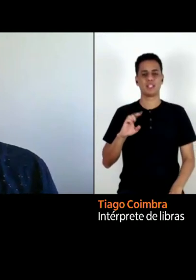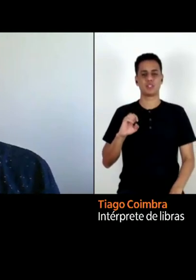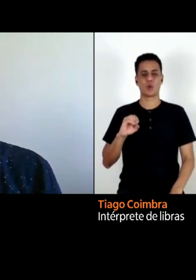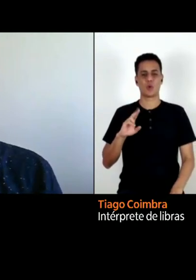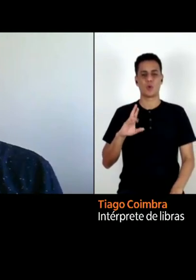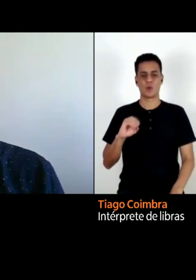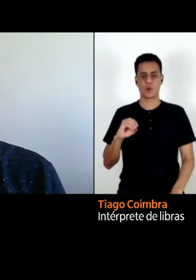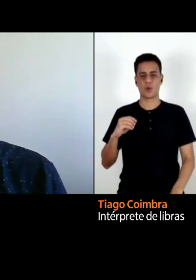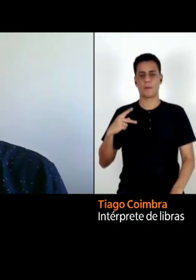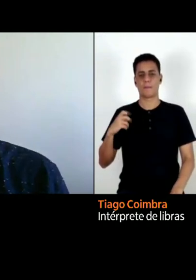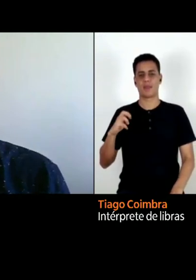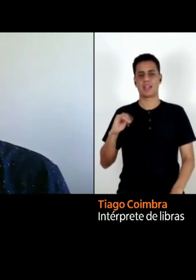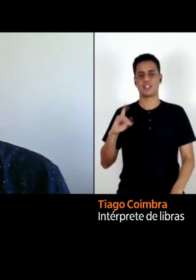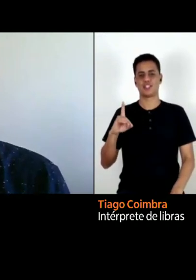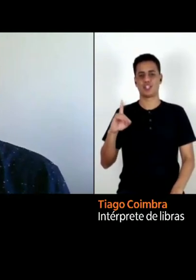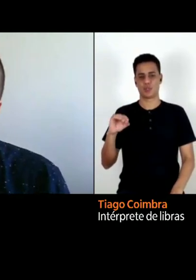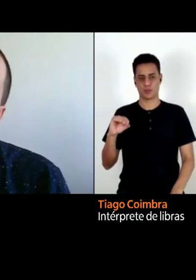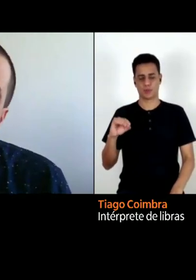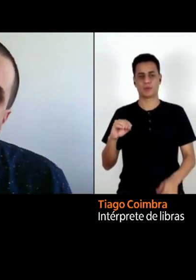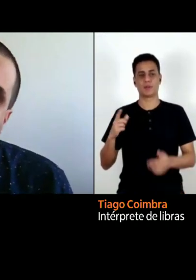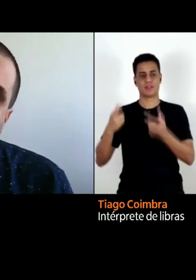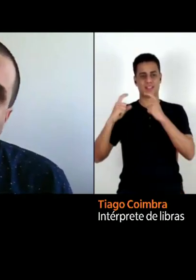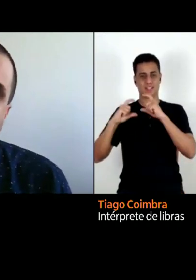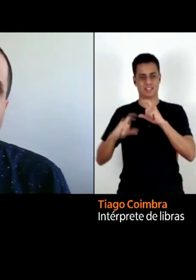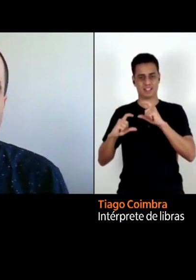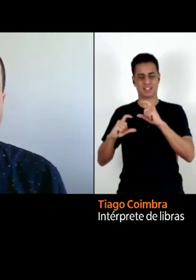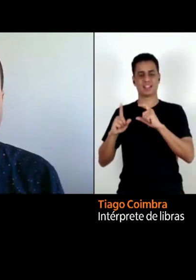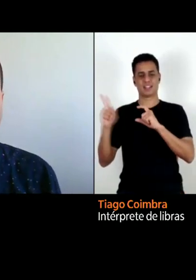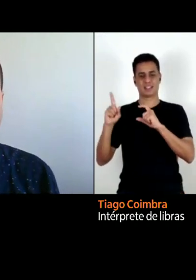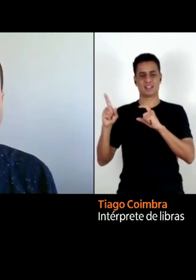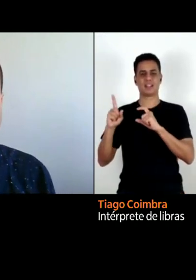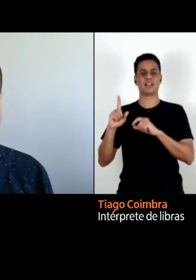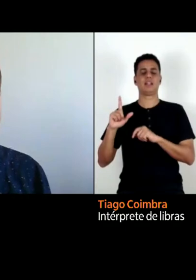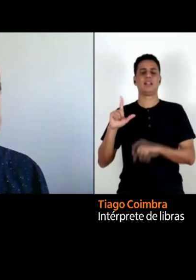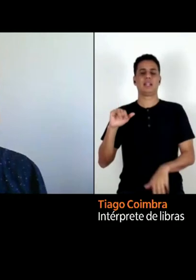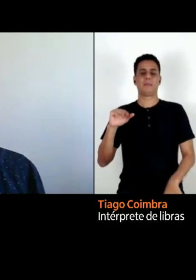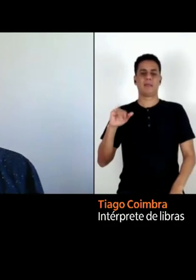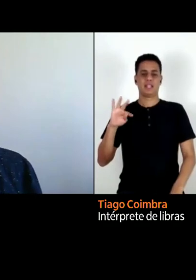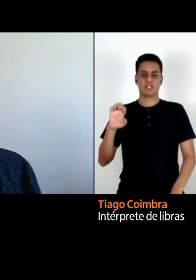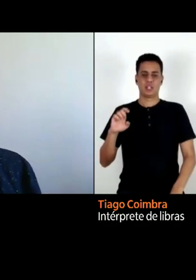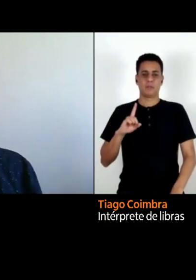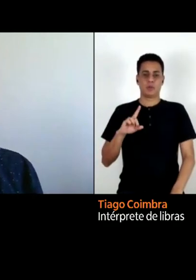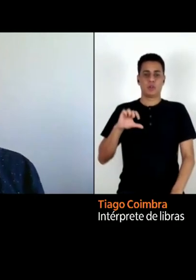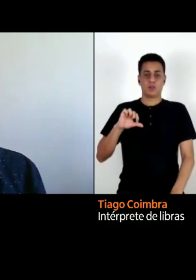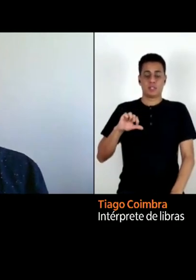1927, e abaixo um fotograma de Limite, 1931, de Mário Peixoto.